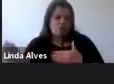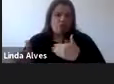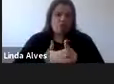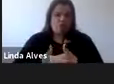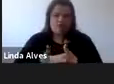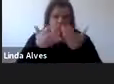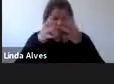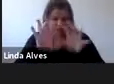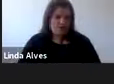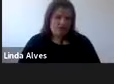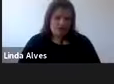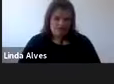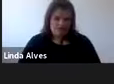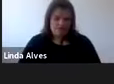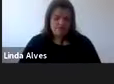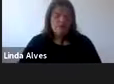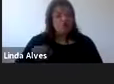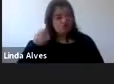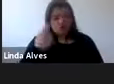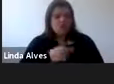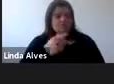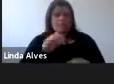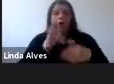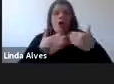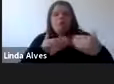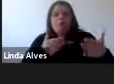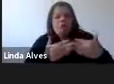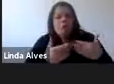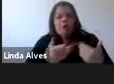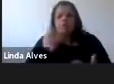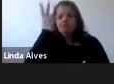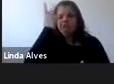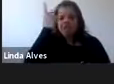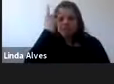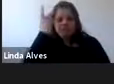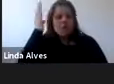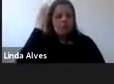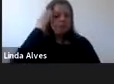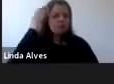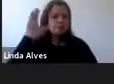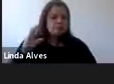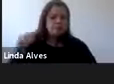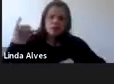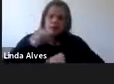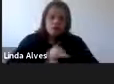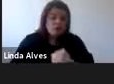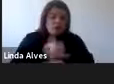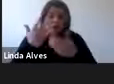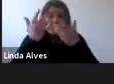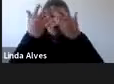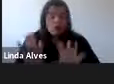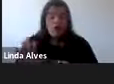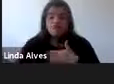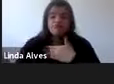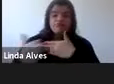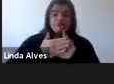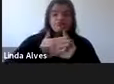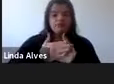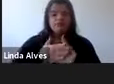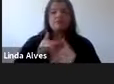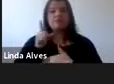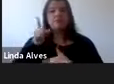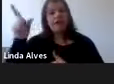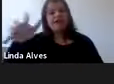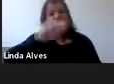qualquer uma das plantas. Nós, trabalhadores, temos que ser solidários. E isso que nós, trabalhadores, somos solidários. O resultado da greve da Renault